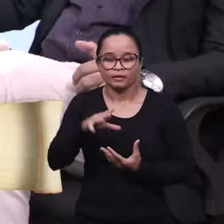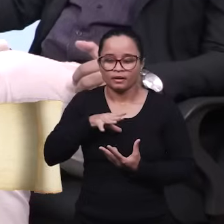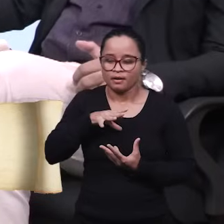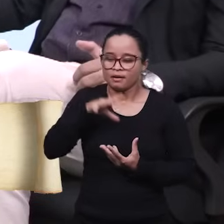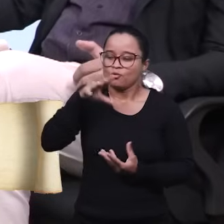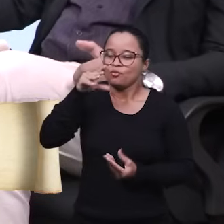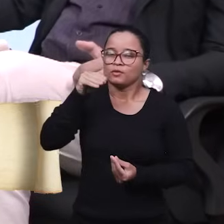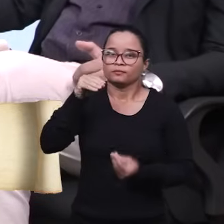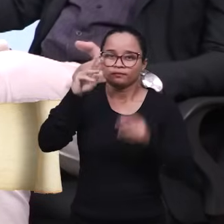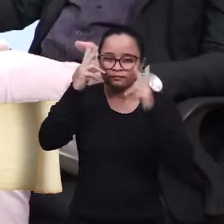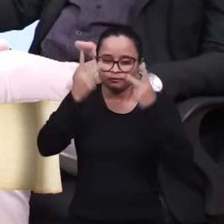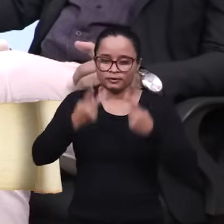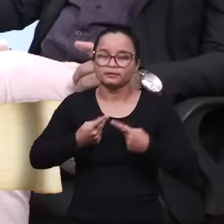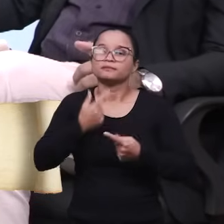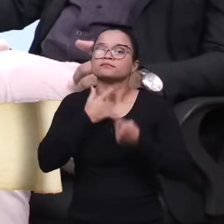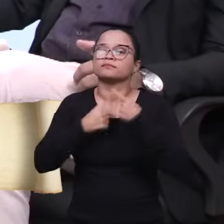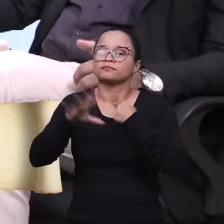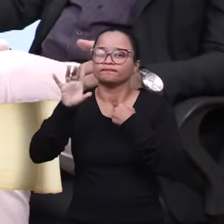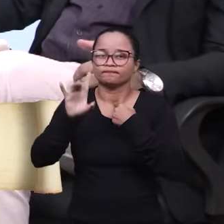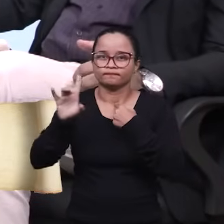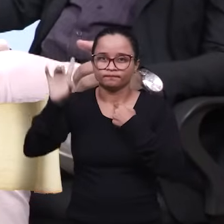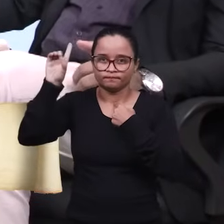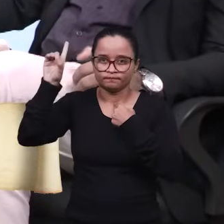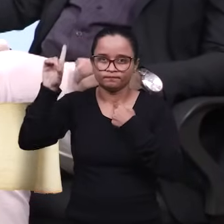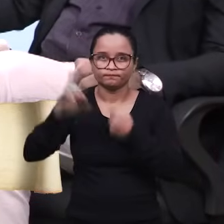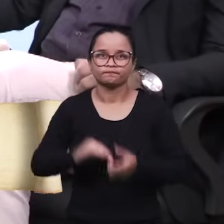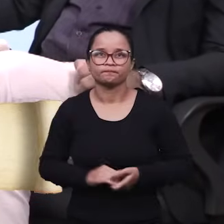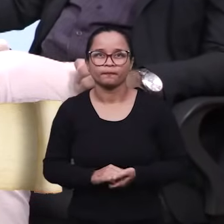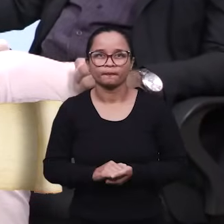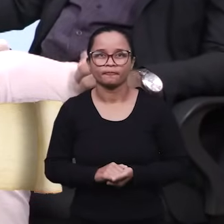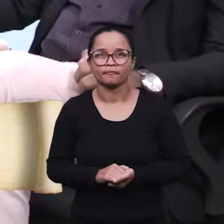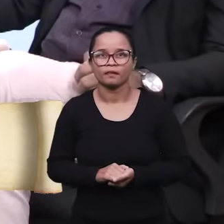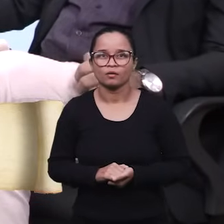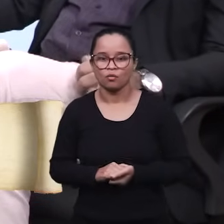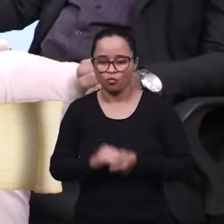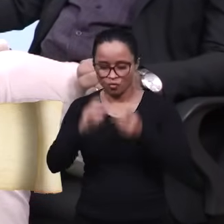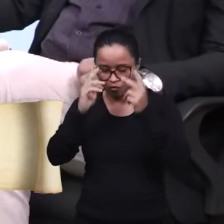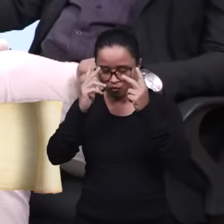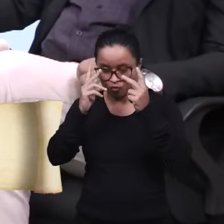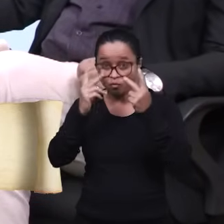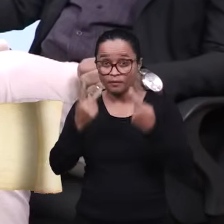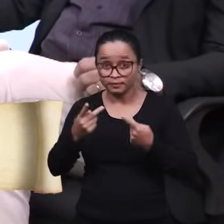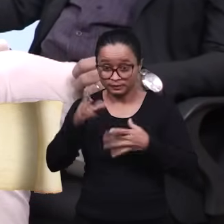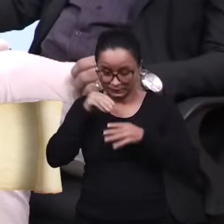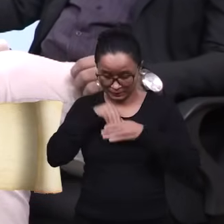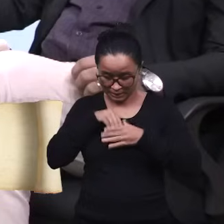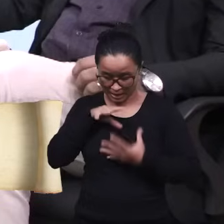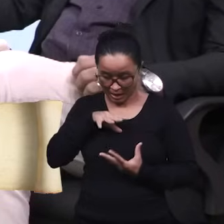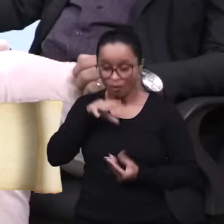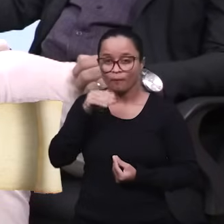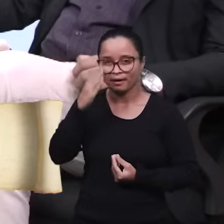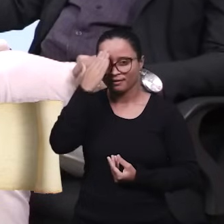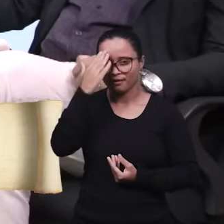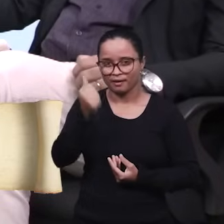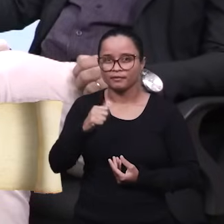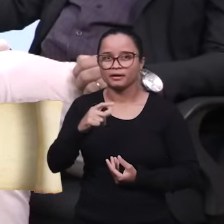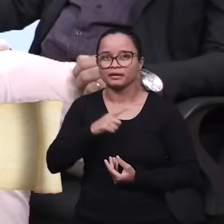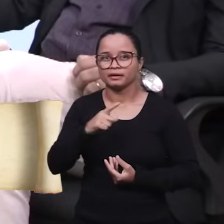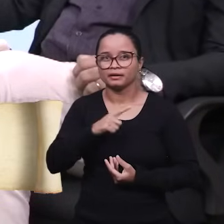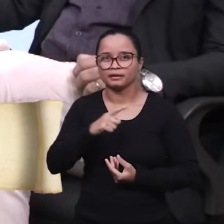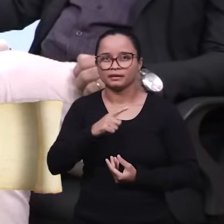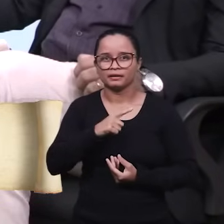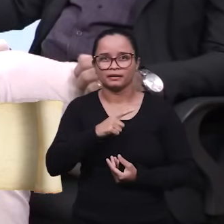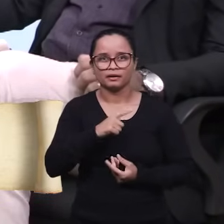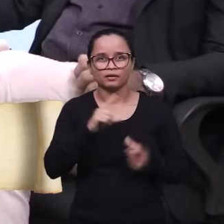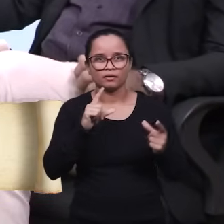do homem tem sede de Deus. O homem sabe, o seu interior sabe que existe uma perdição